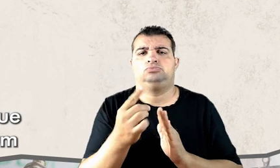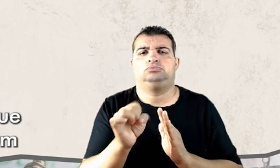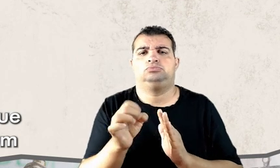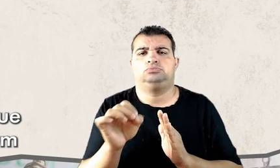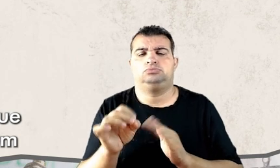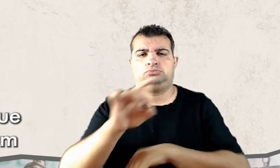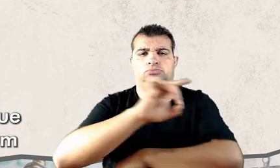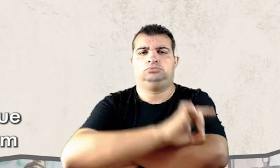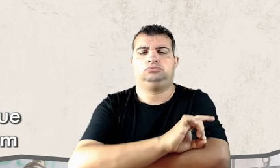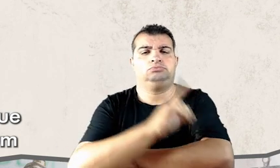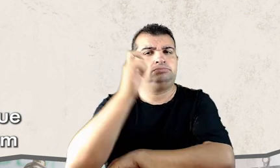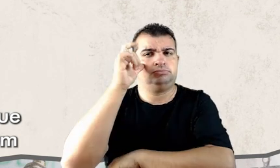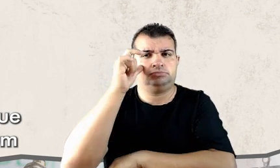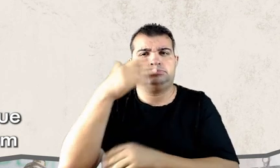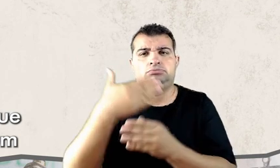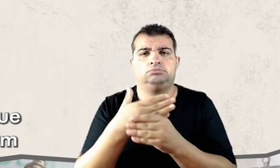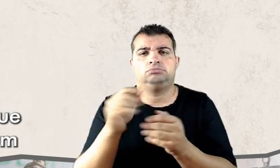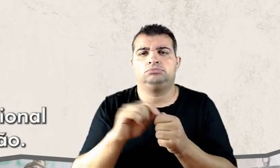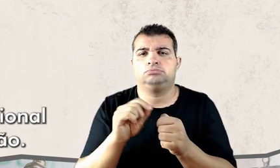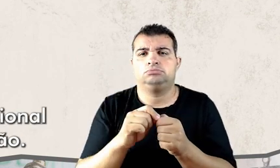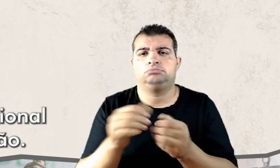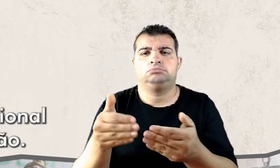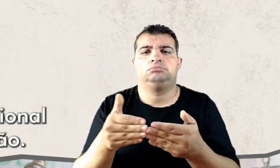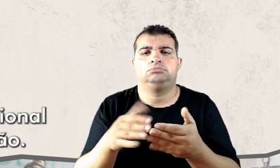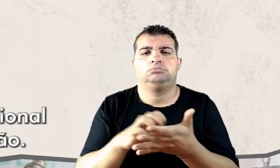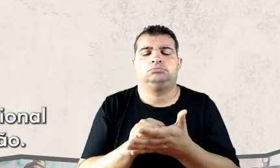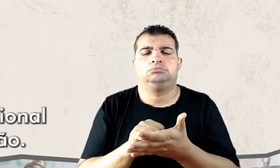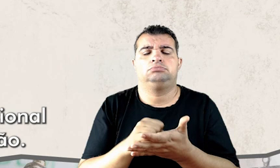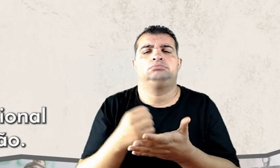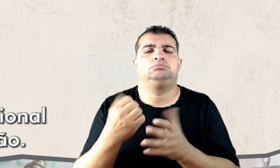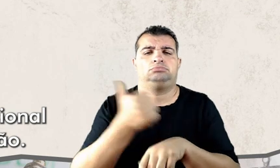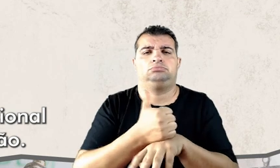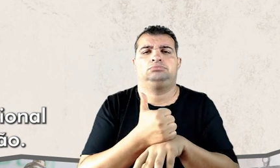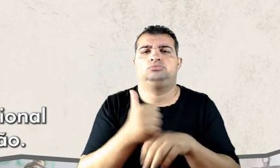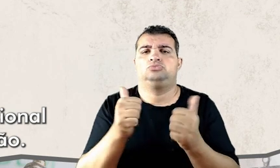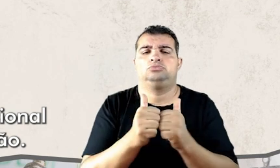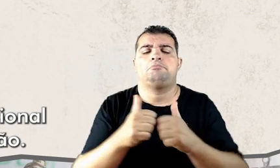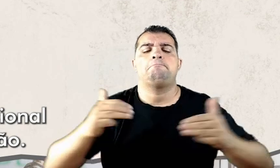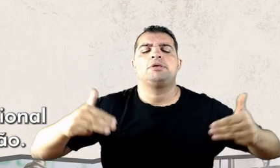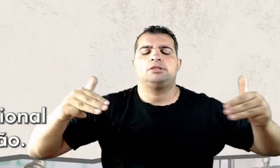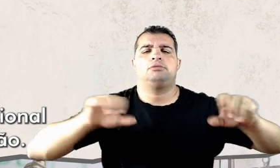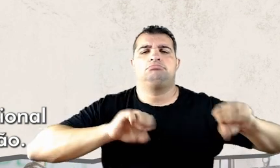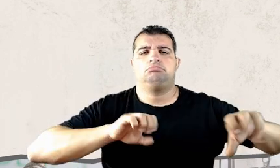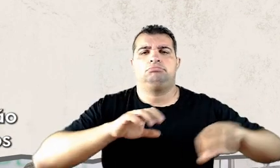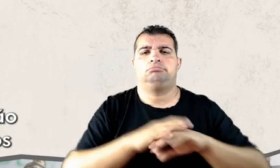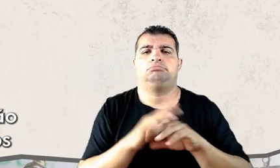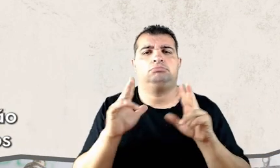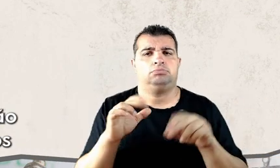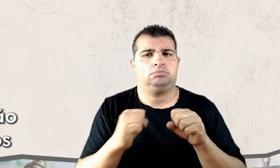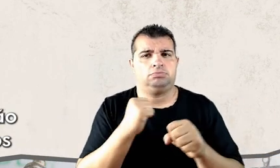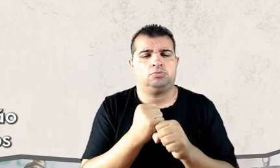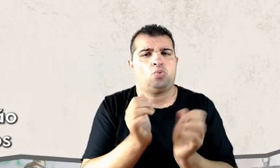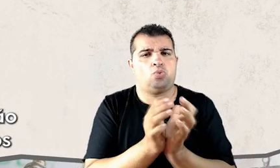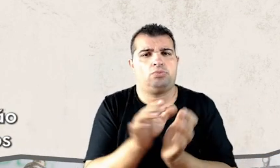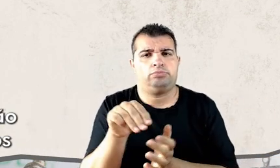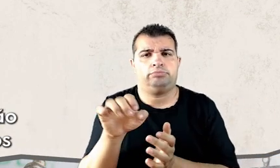180 dias para que os interessados protocolem o requerimento do registro profissional junto ao Ministério da Educação. Nesse mesmo